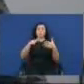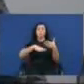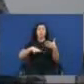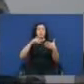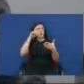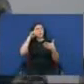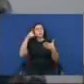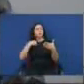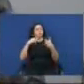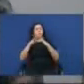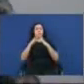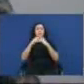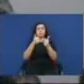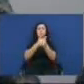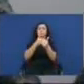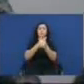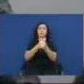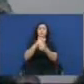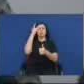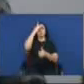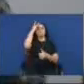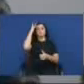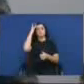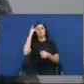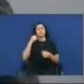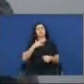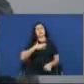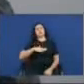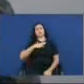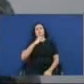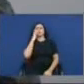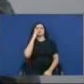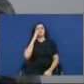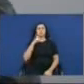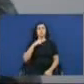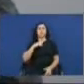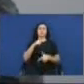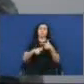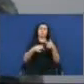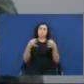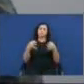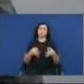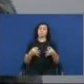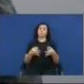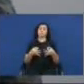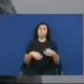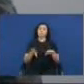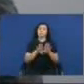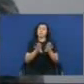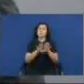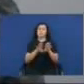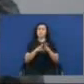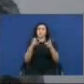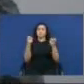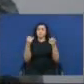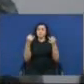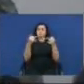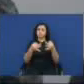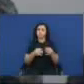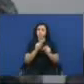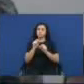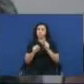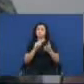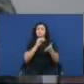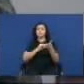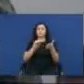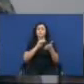região, dia tal na minha. A pessoa fica mais tranquila e sabe que vai ter o serviço atendido. E quero dizer que